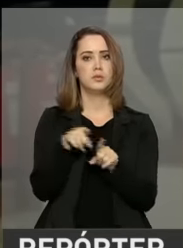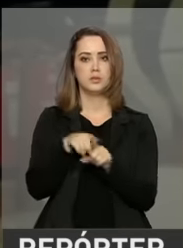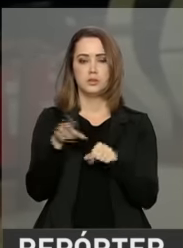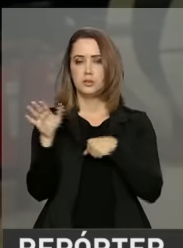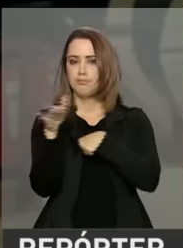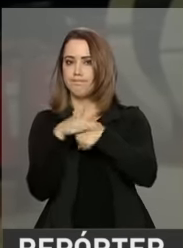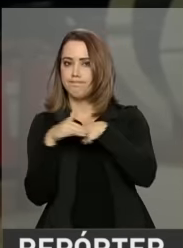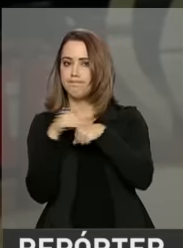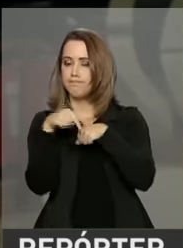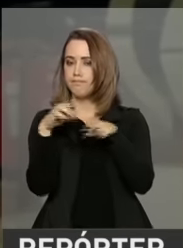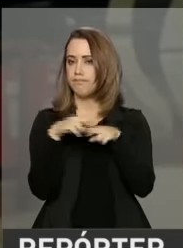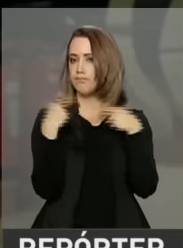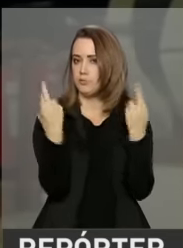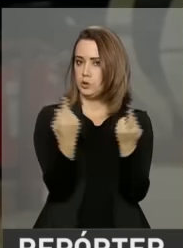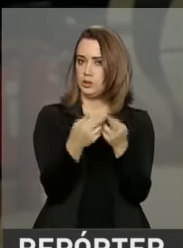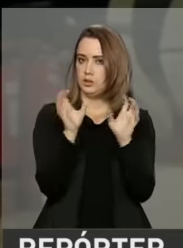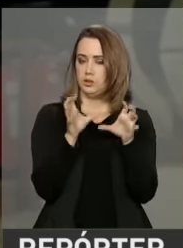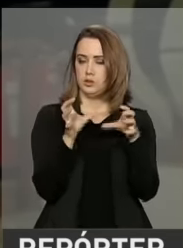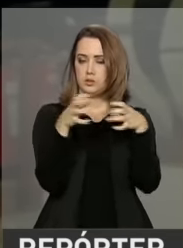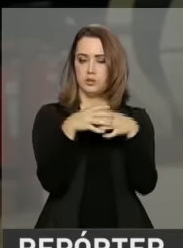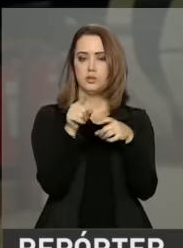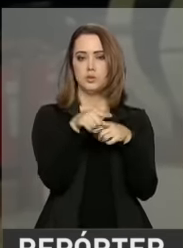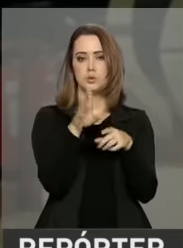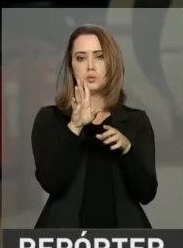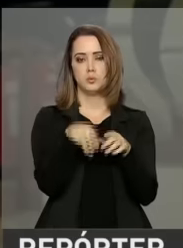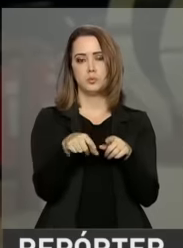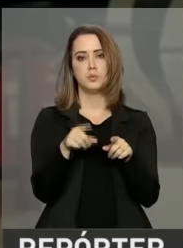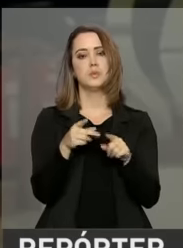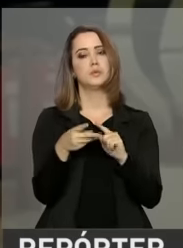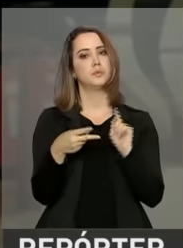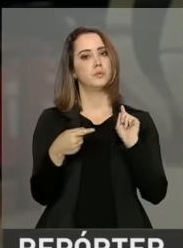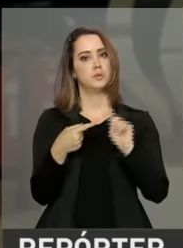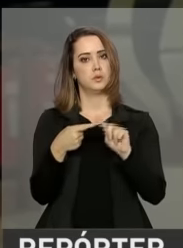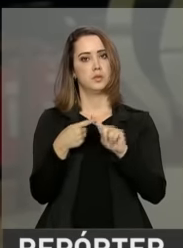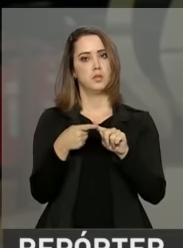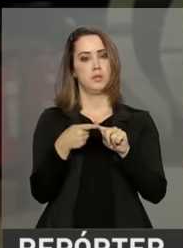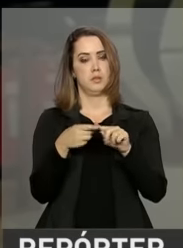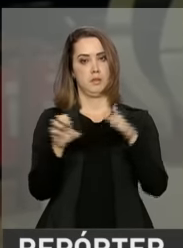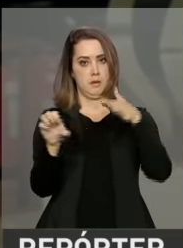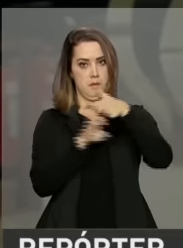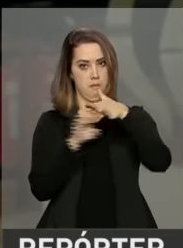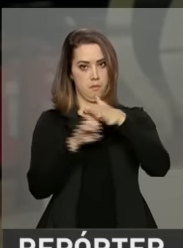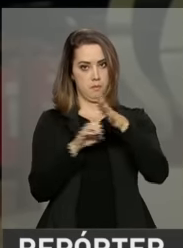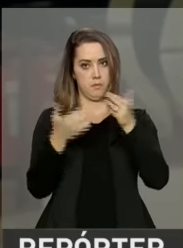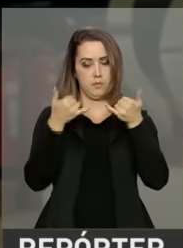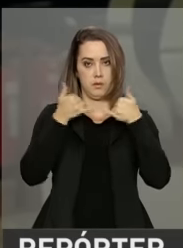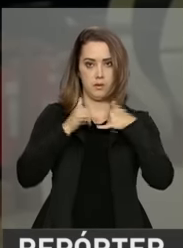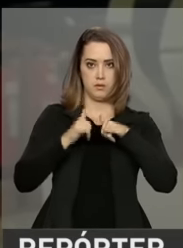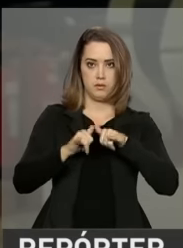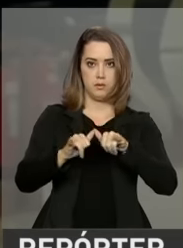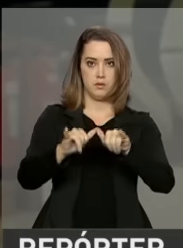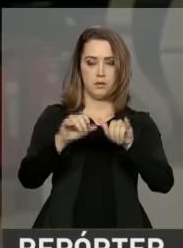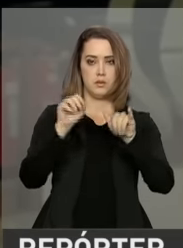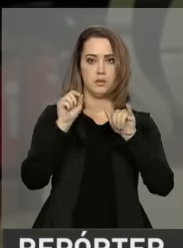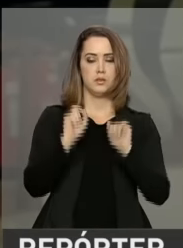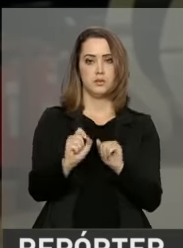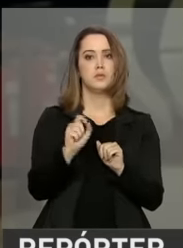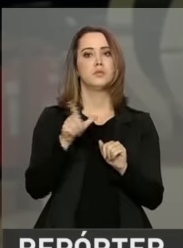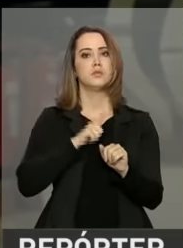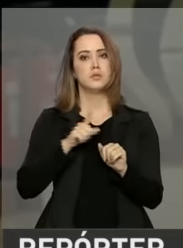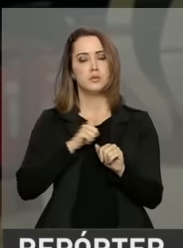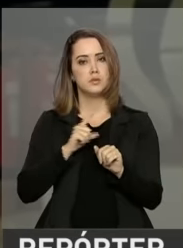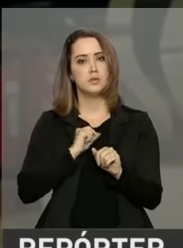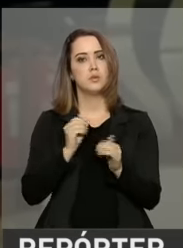nesta reunião do núcleo de infraestruturas são as seguintes a possibilidade da Eletrobras vender a participação quem tem em empresas